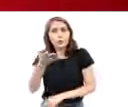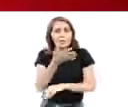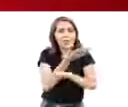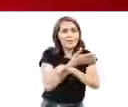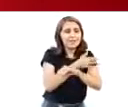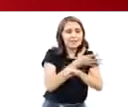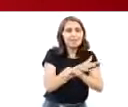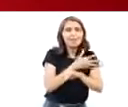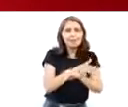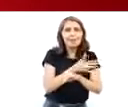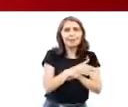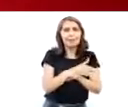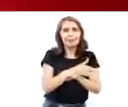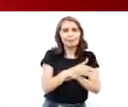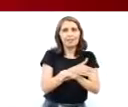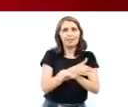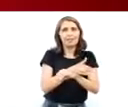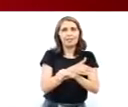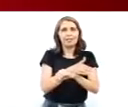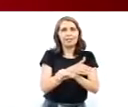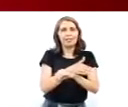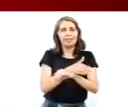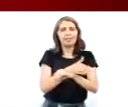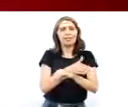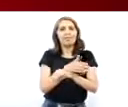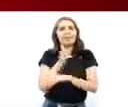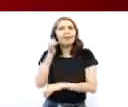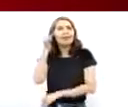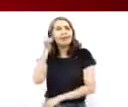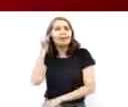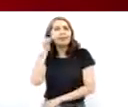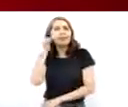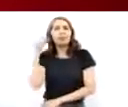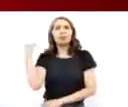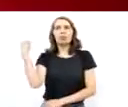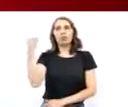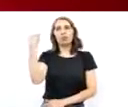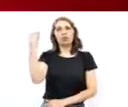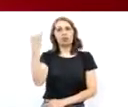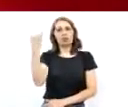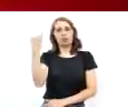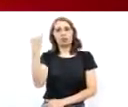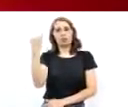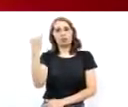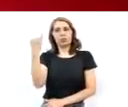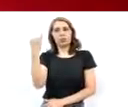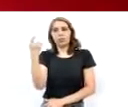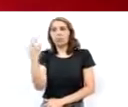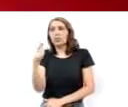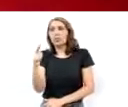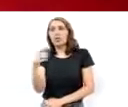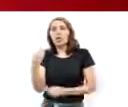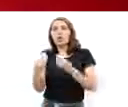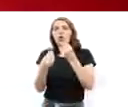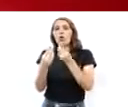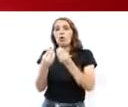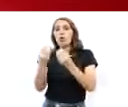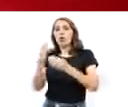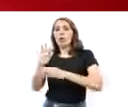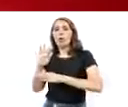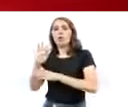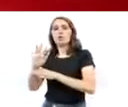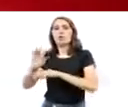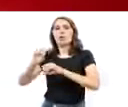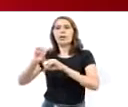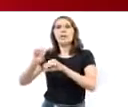nas práticas educacionais? Hoje nós não temos mais como fazer educação sem os recursos das tecnologias. E o